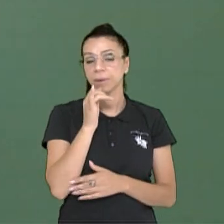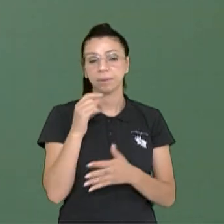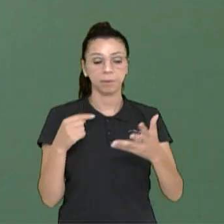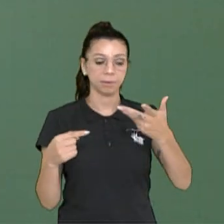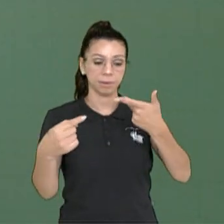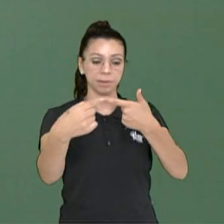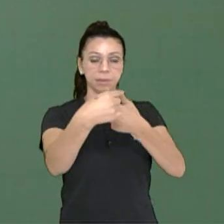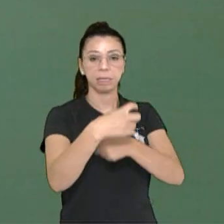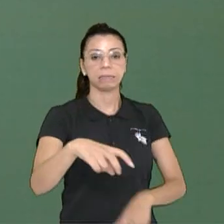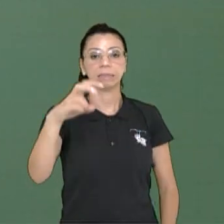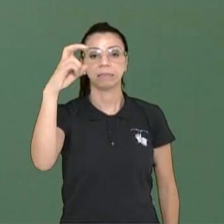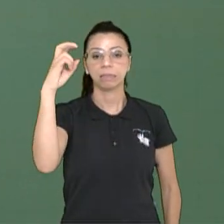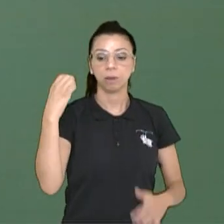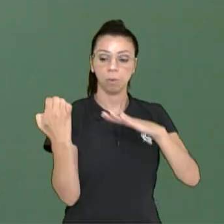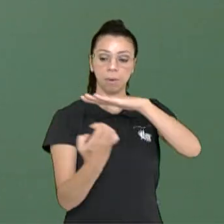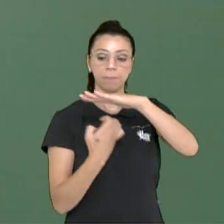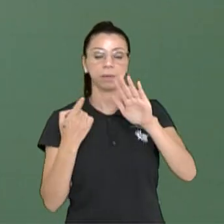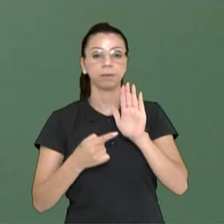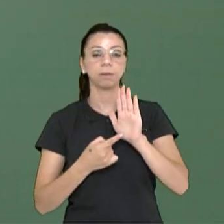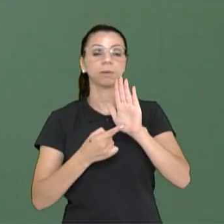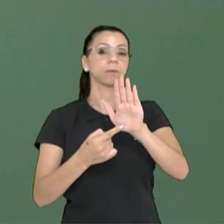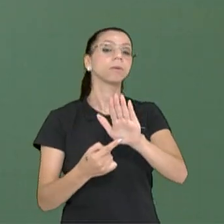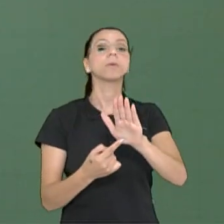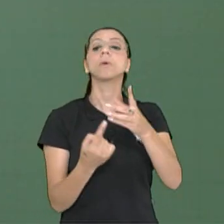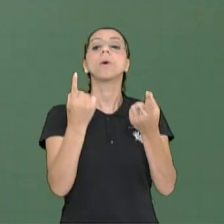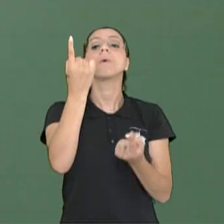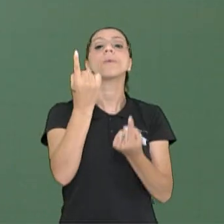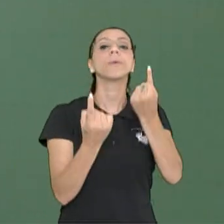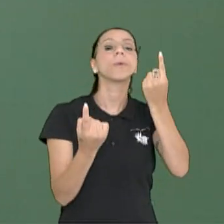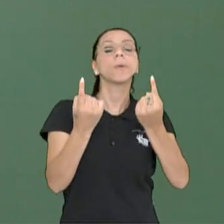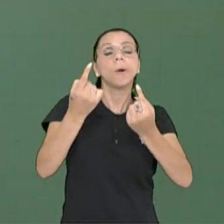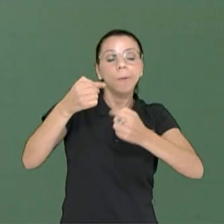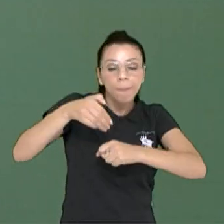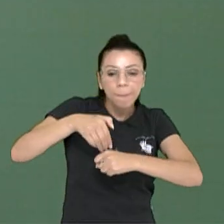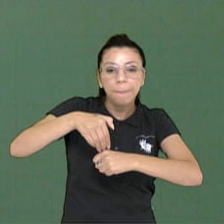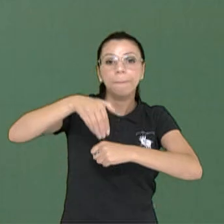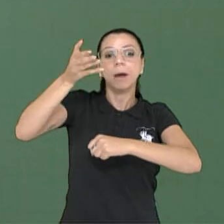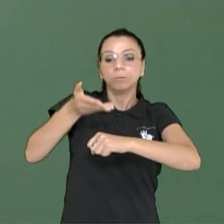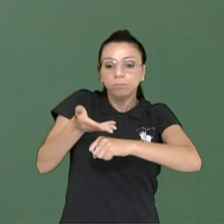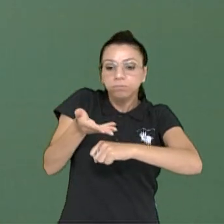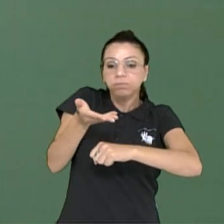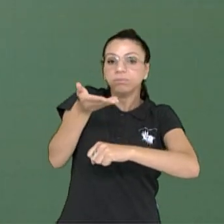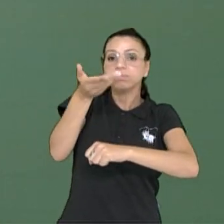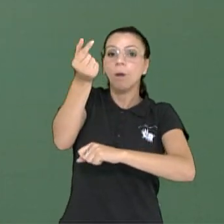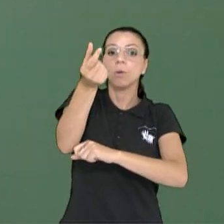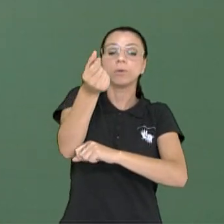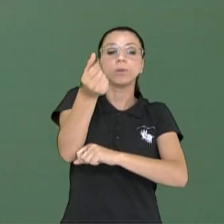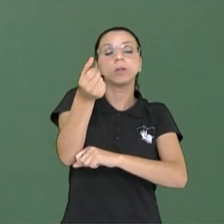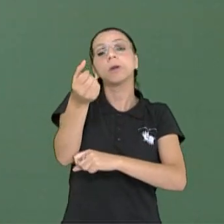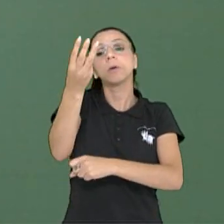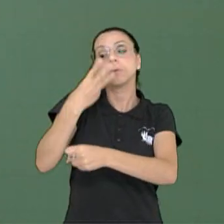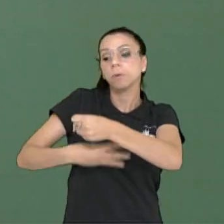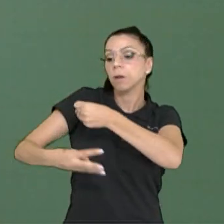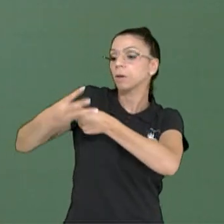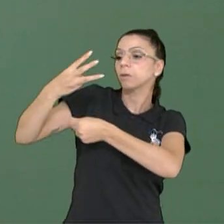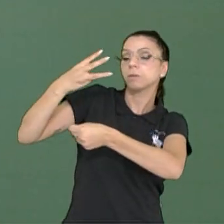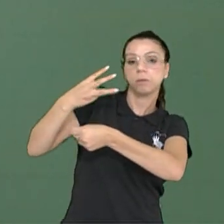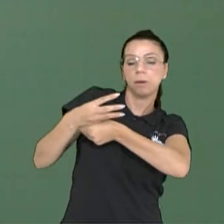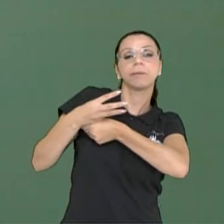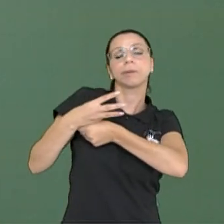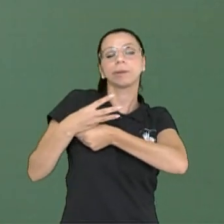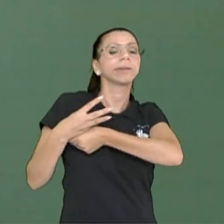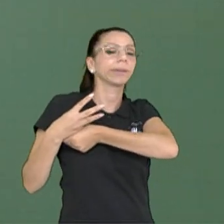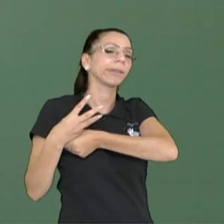ali apresentadas, quais delas apresentam maior rentabilidade nos últimos 3 anos, aqueles anos que